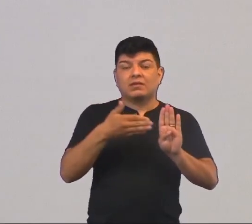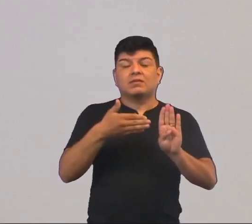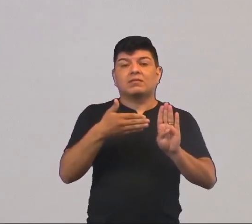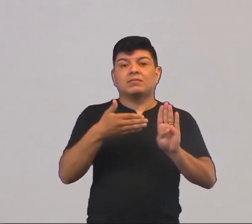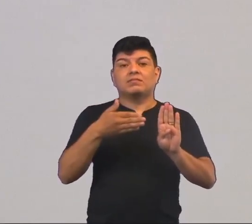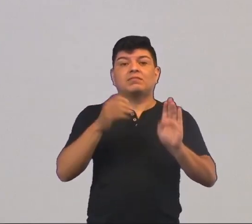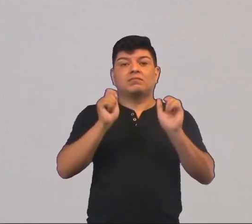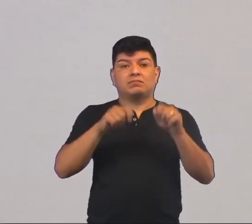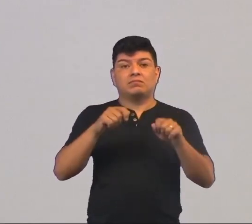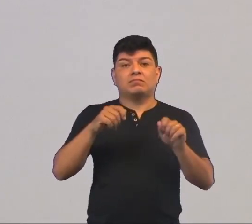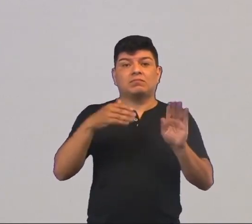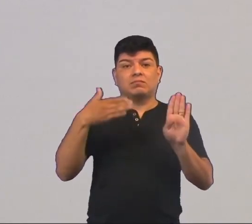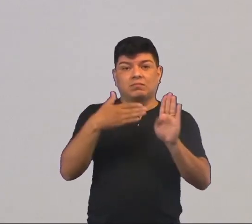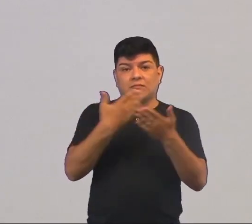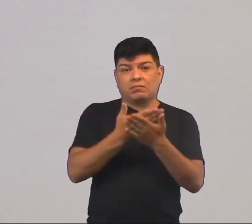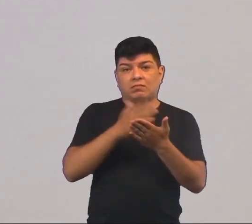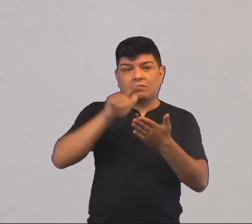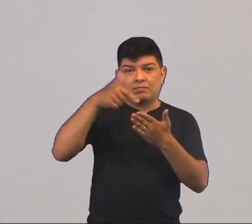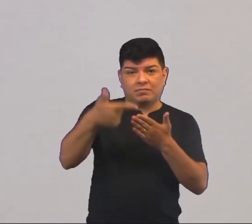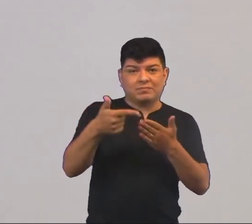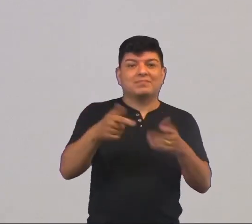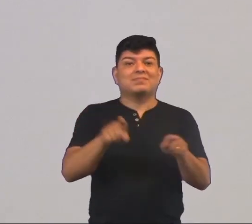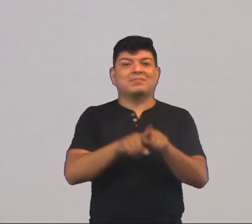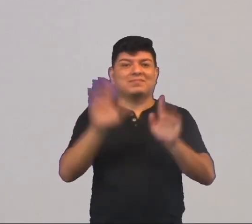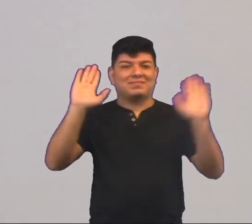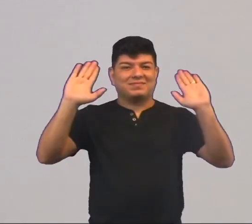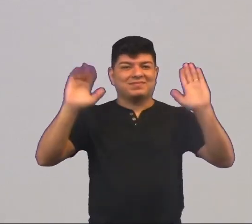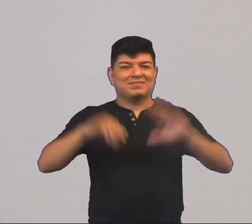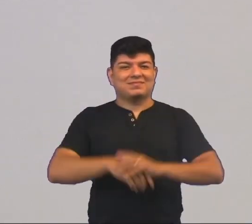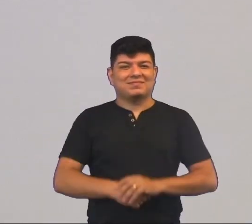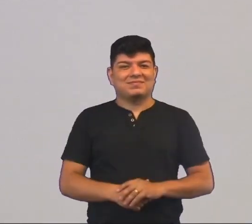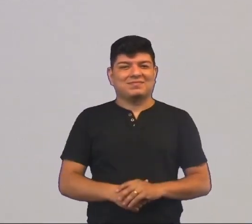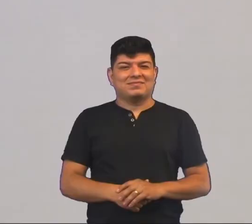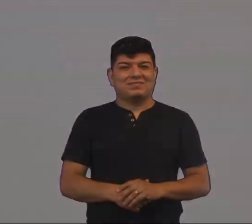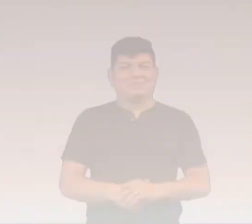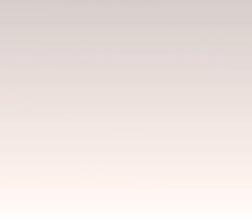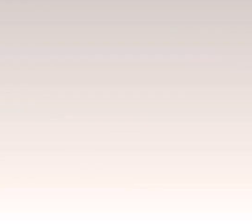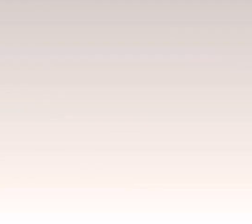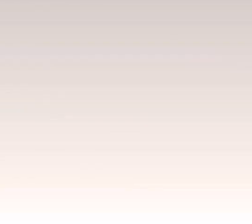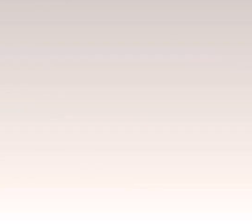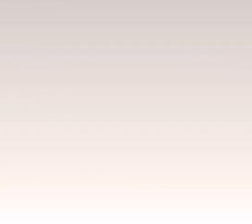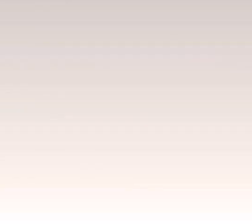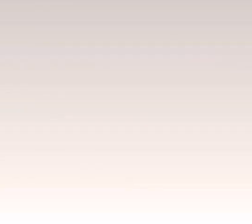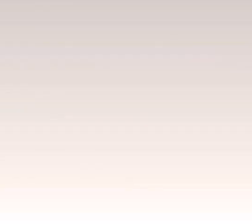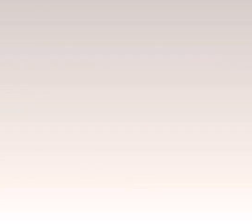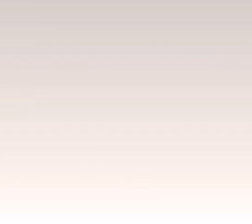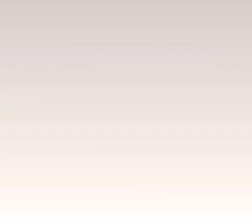Nela você tem acesso a essa aula e às outras. Até mais!